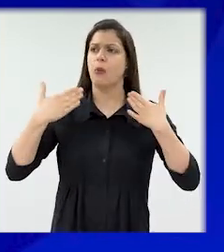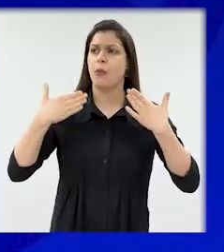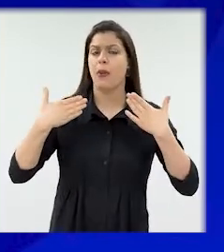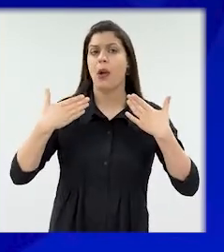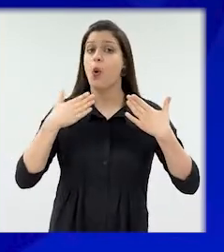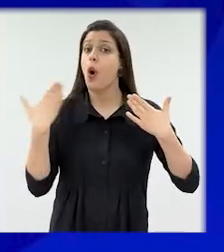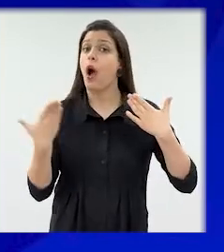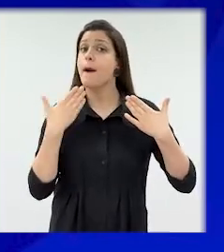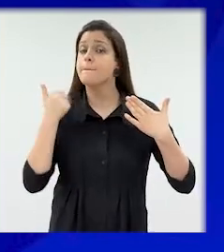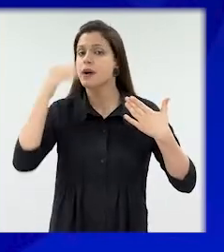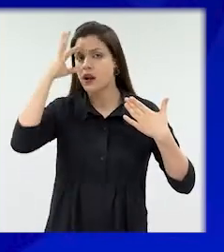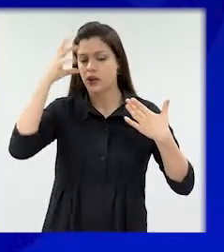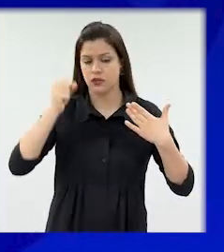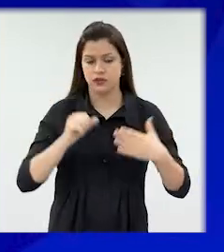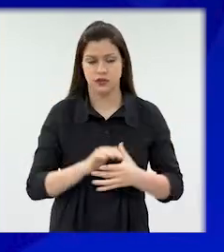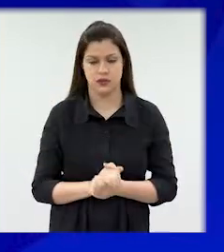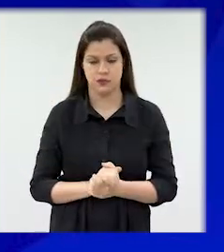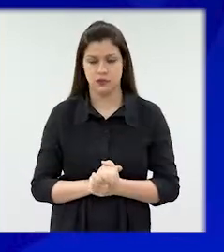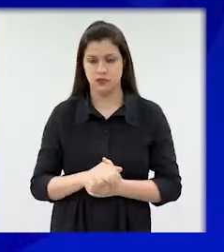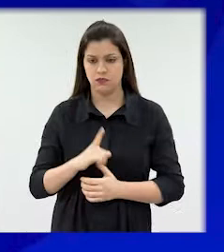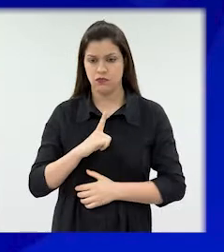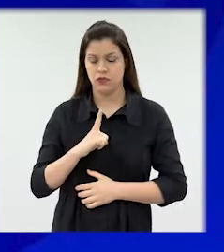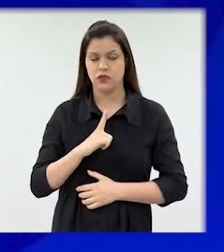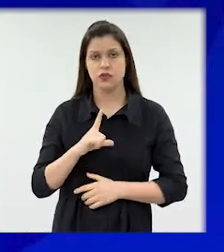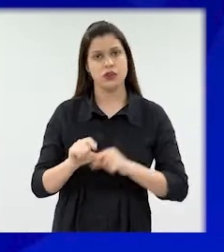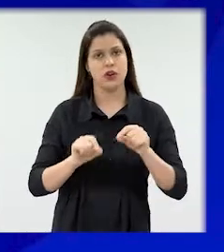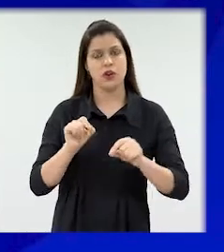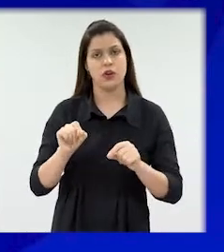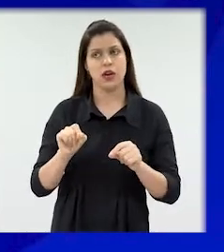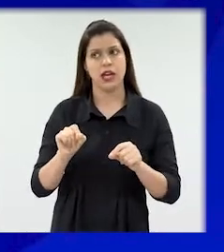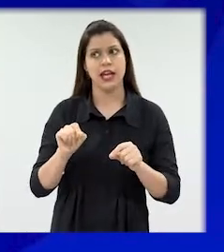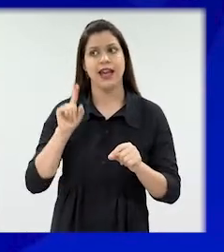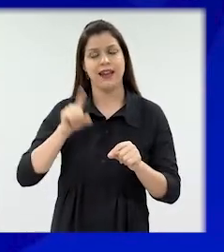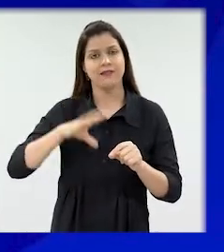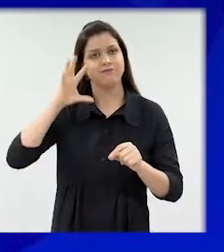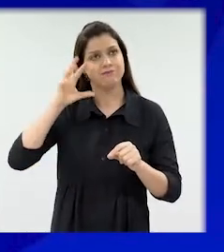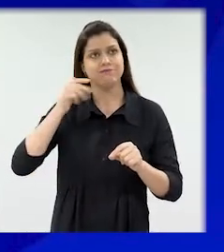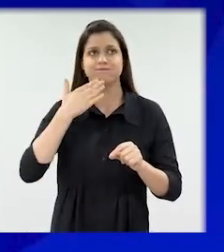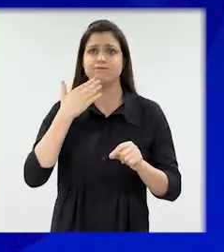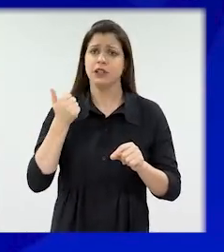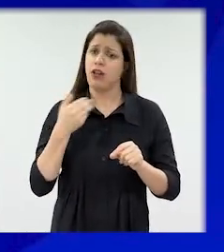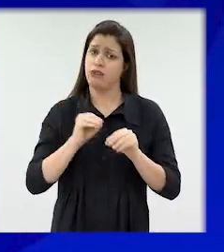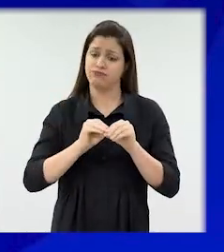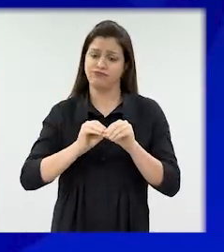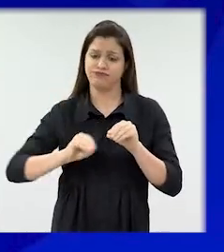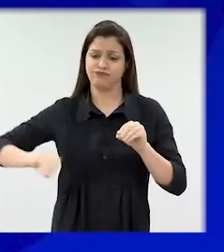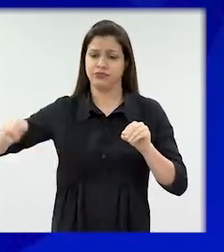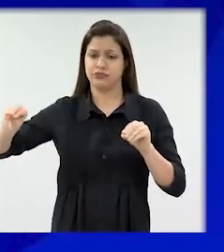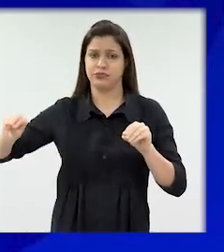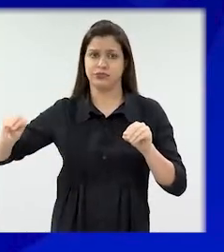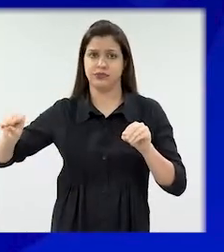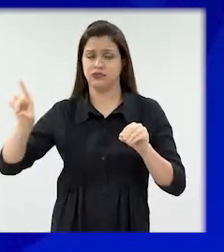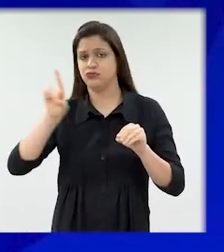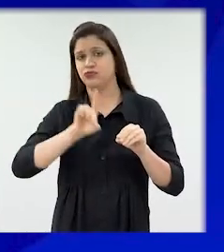solução. E essa era realmente uma das alternativas viáveis e foi a que mais